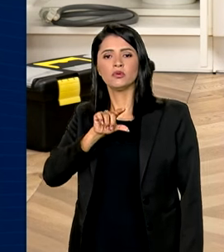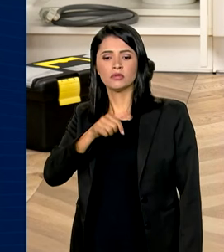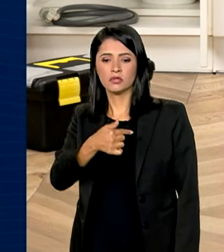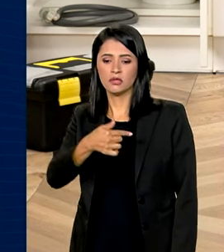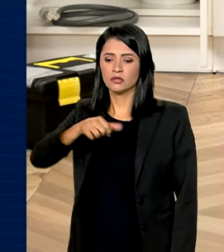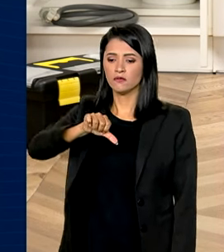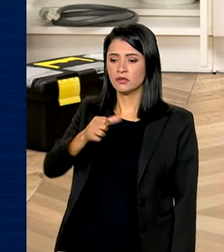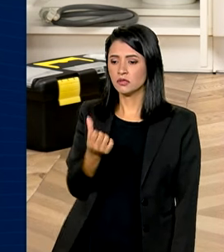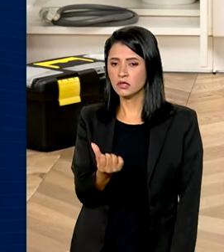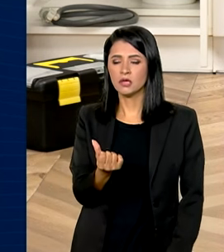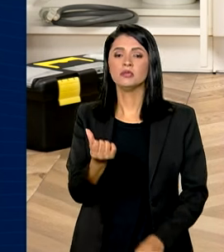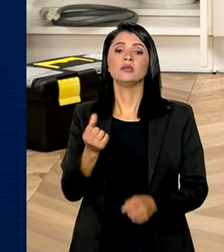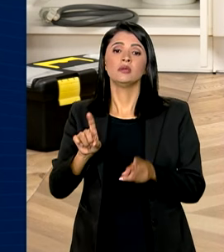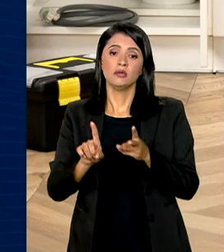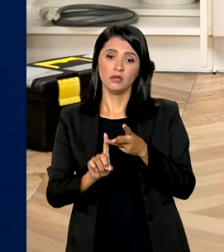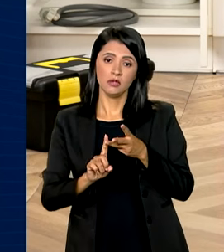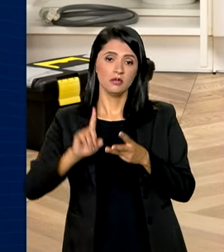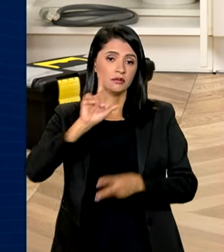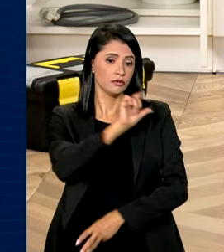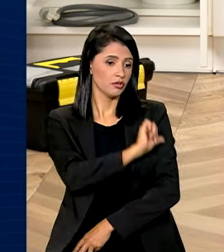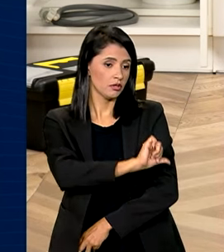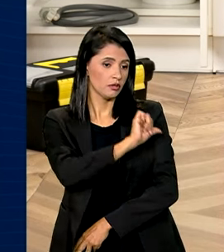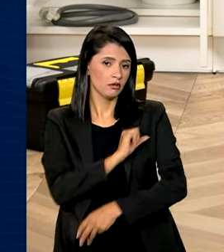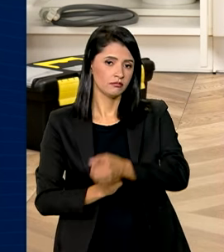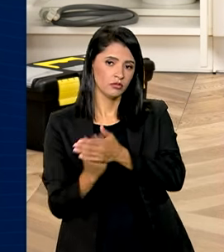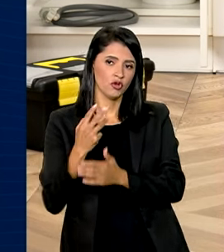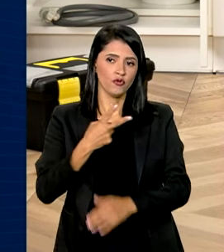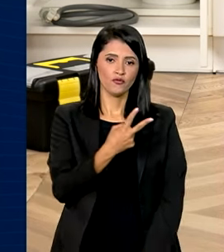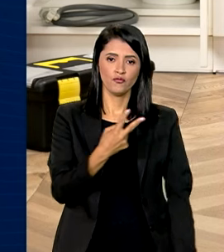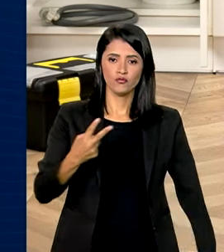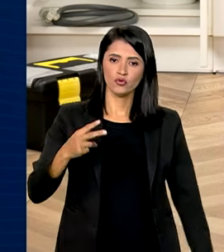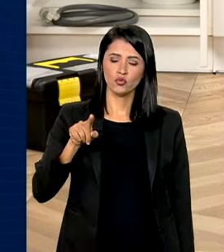40.796 postos, e Rio de Janeiro, que criou